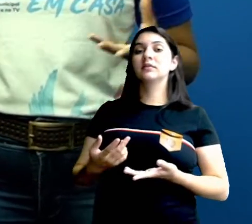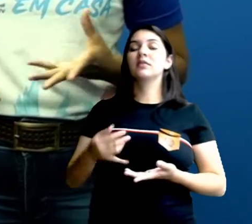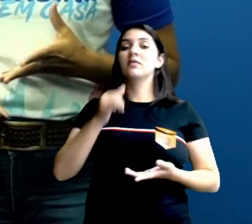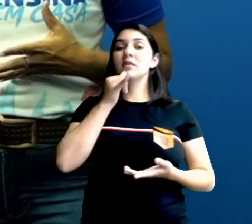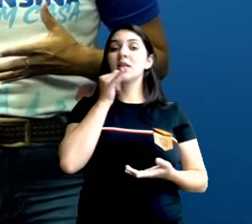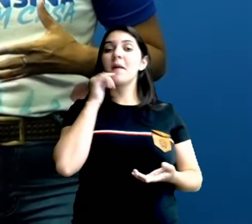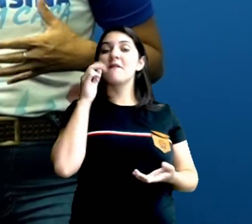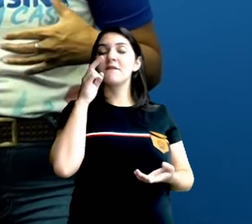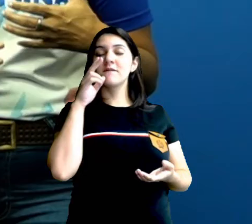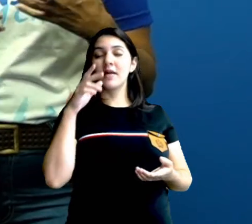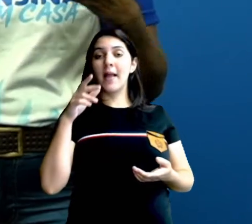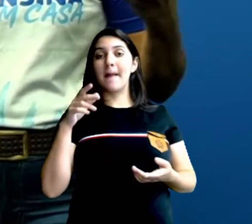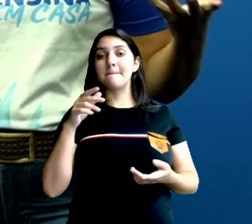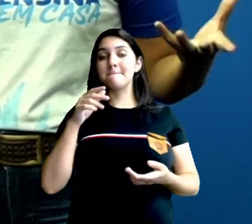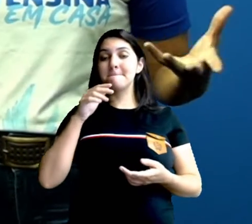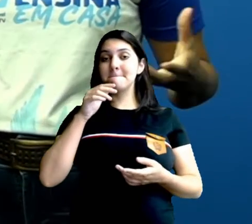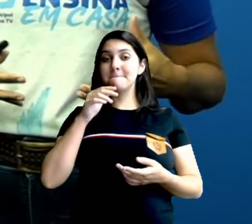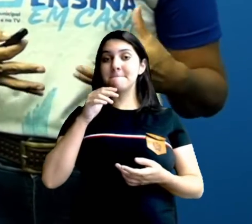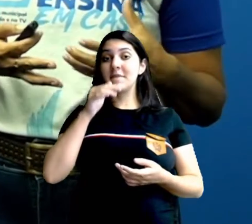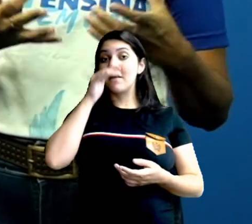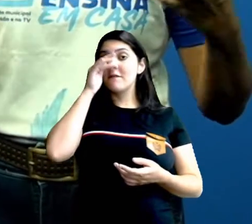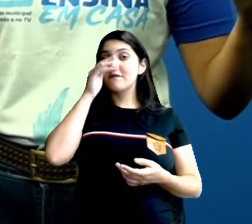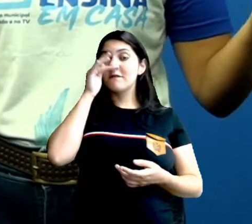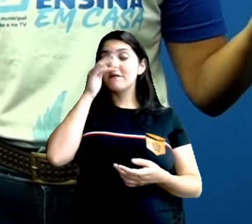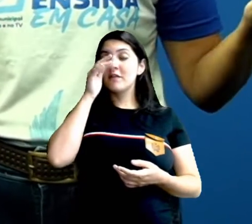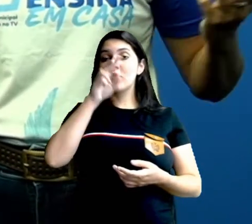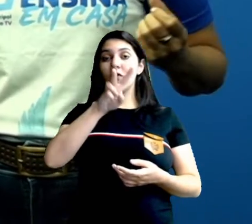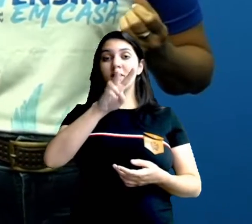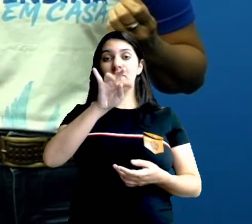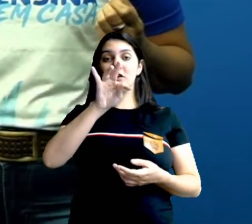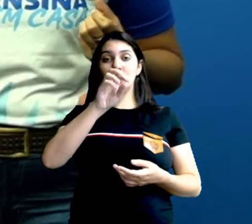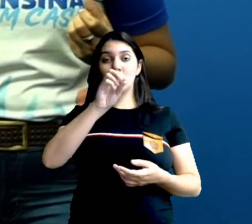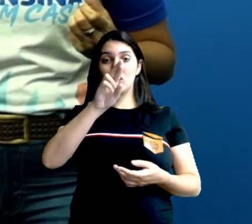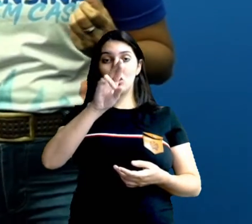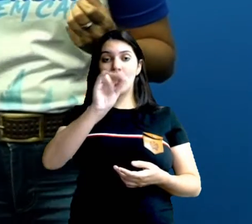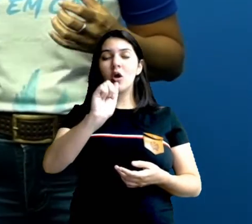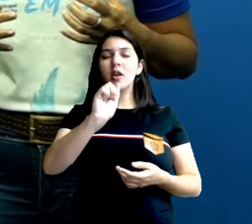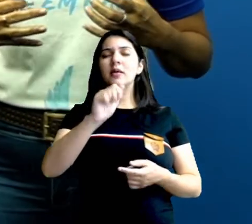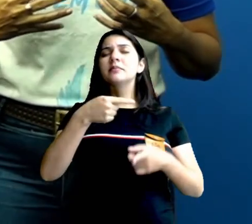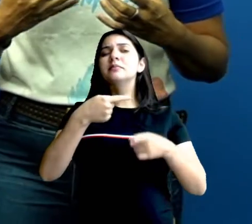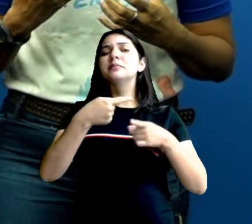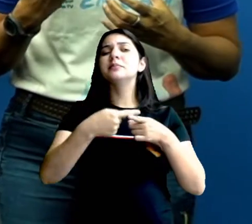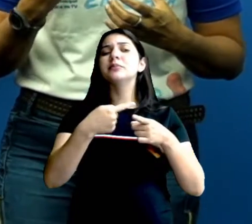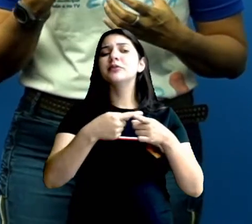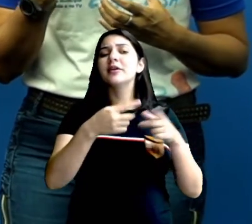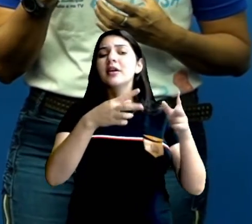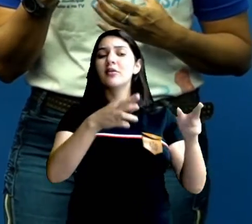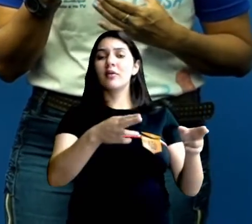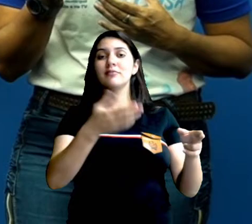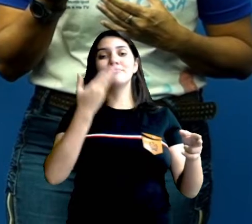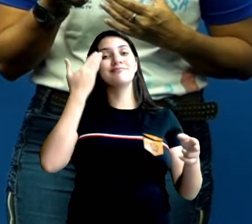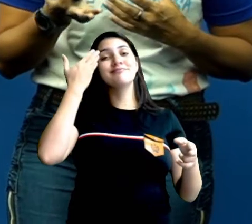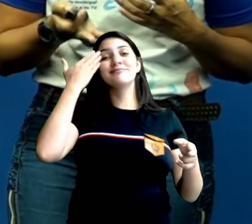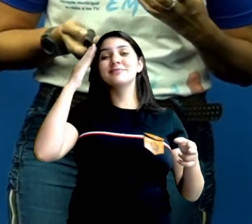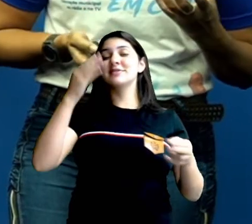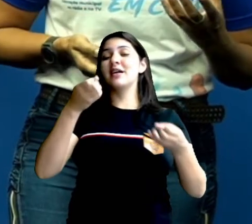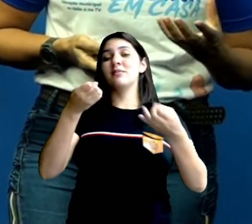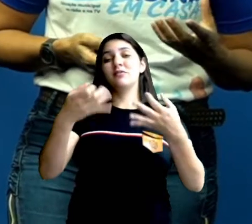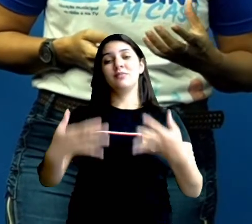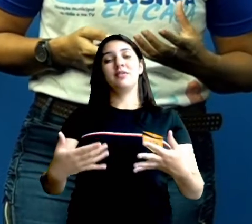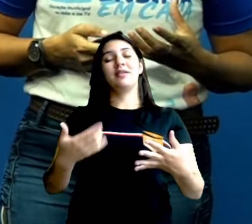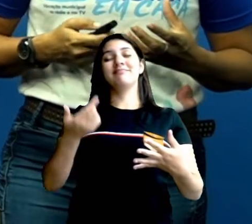Vitória Régia, por exemplo, por que será que ela é daquele jeito? Né? A gente não sabe explicar, não tem uma